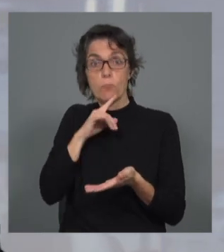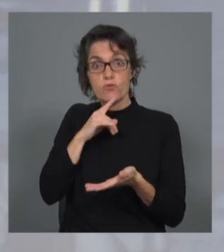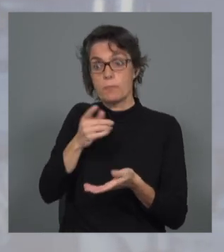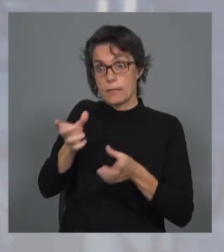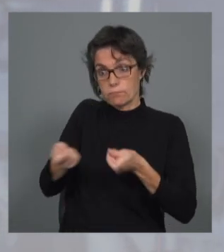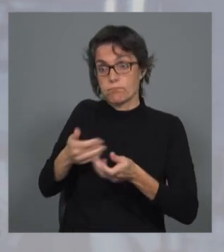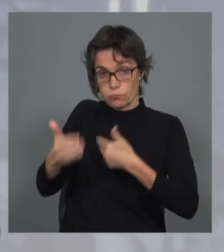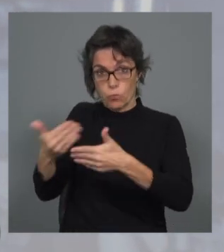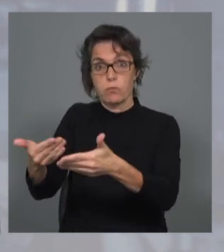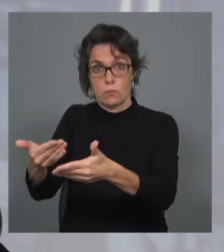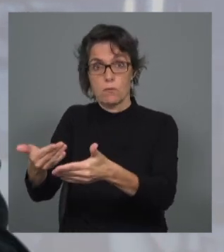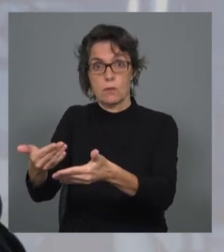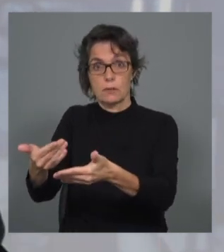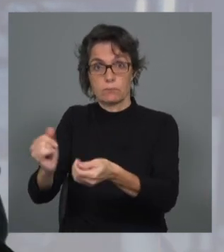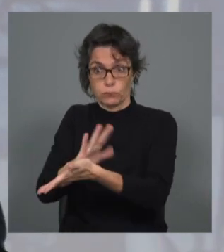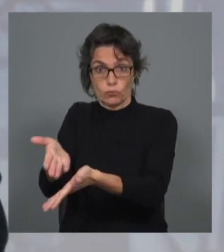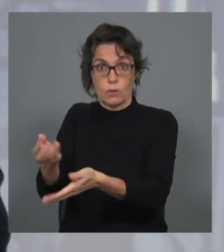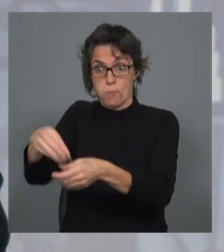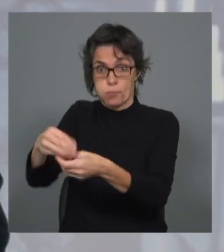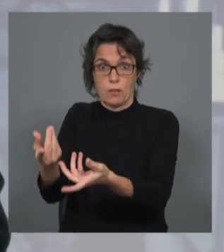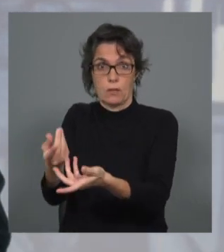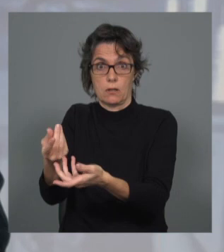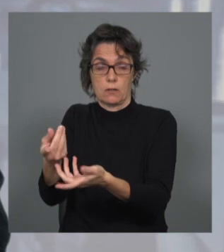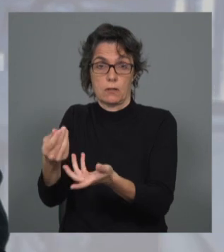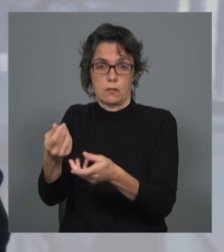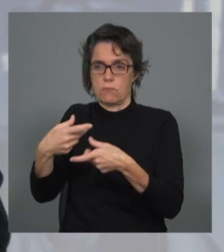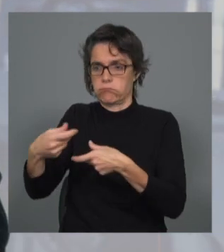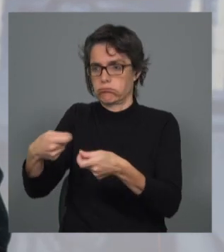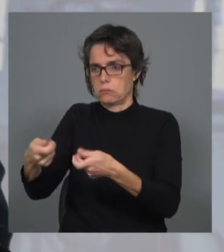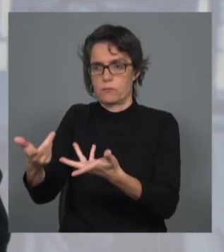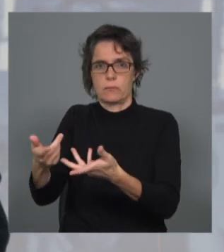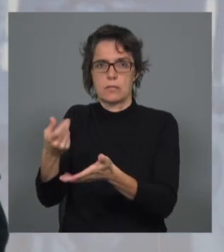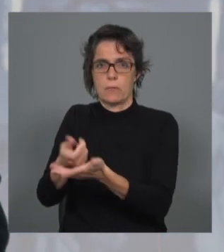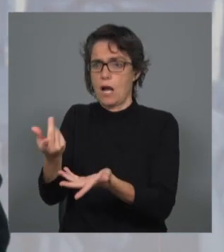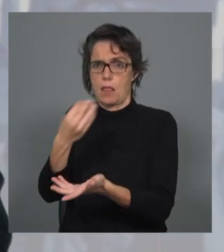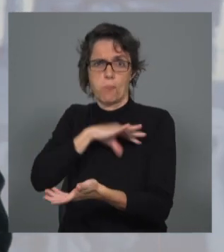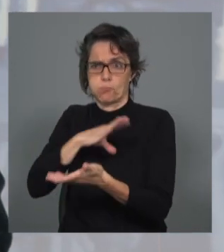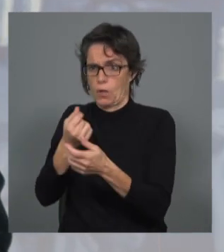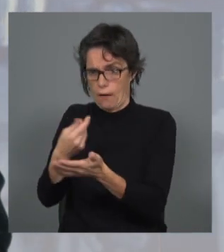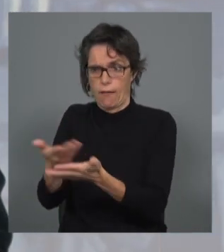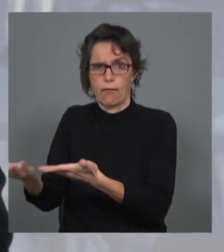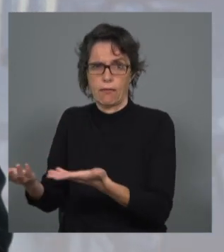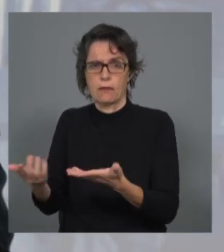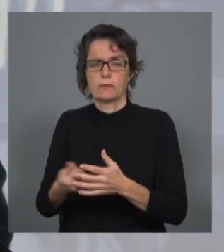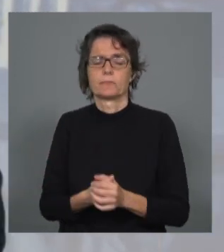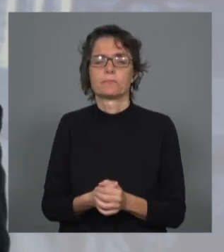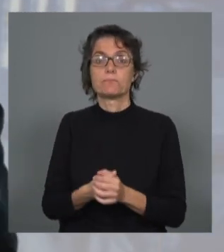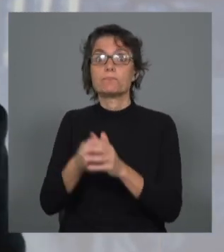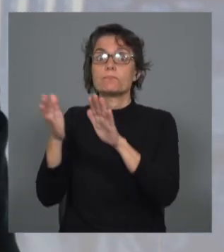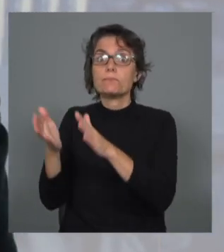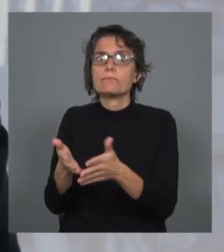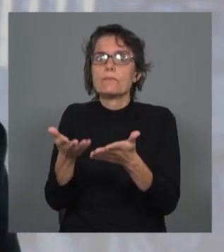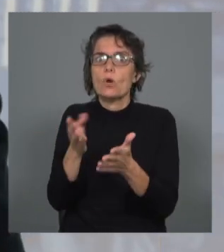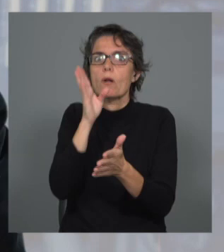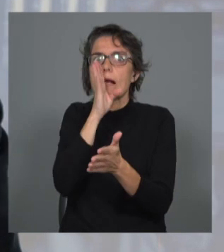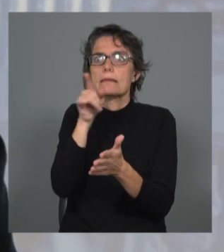funcionamento do próprio jornal, ao nível de pagamento das suas despesas com o pessoal e com todas as outras. Quando um